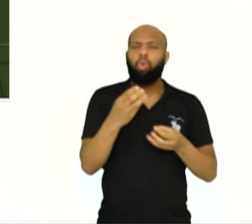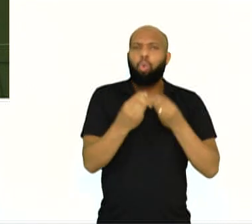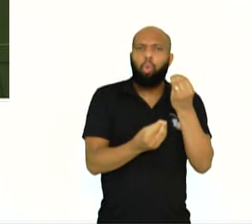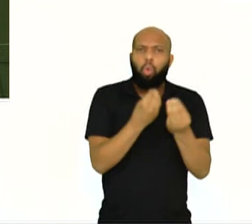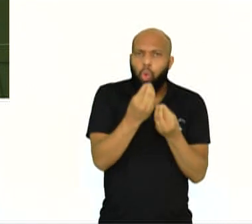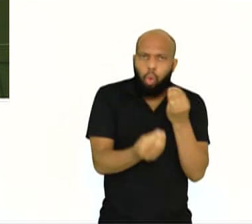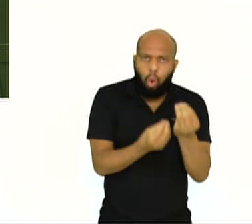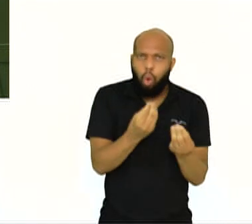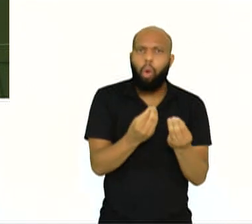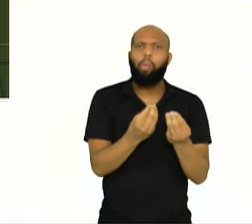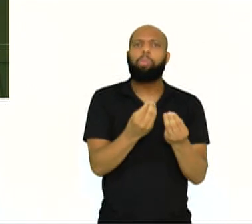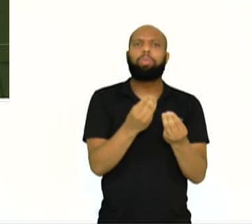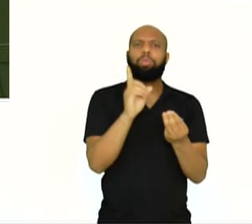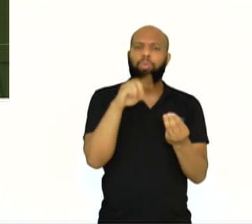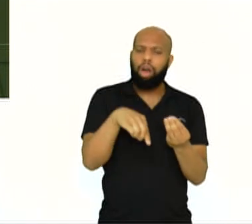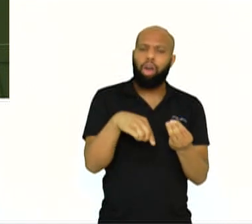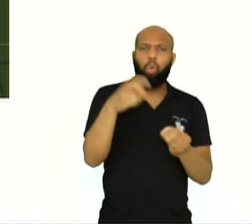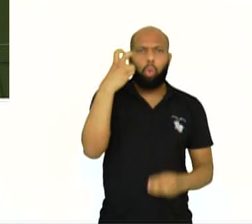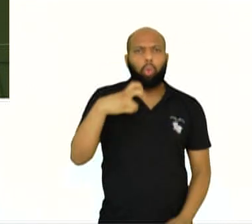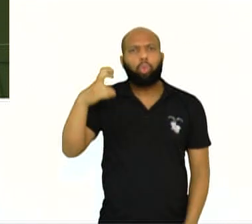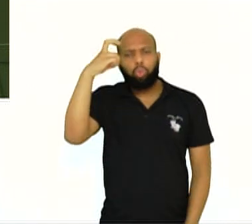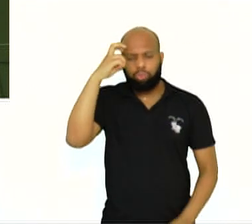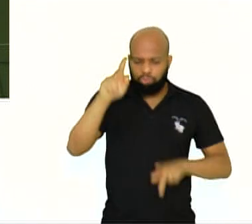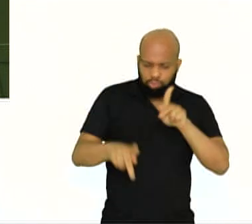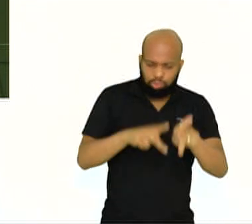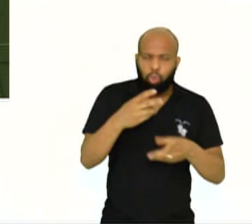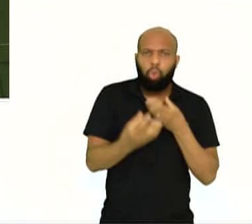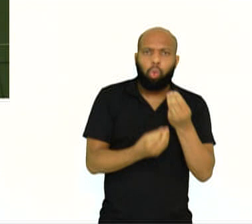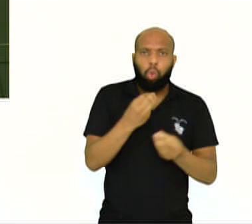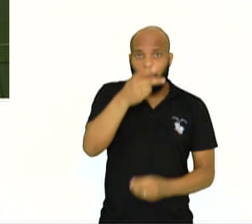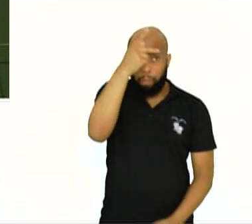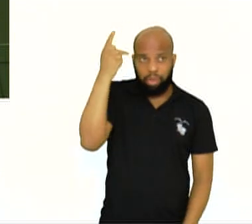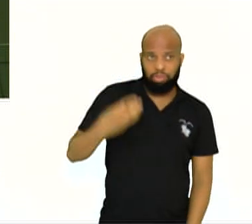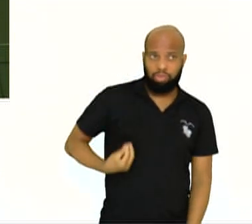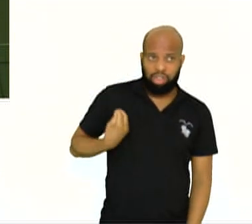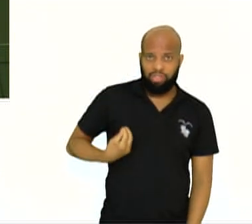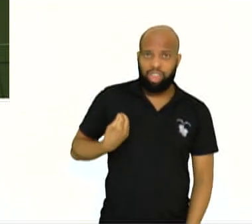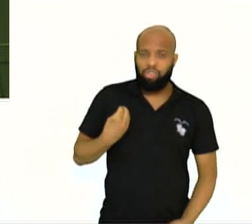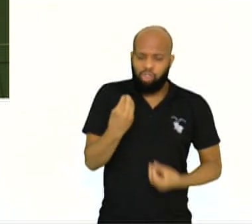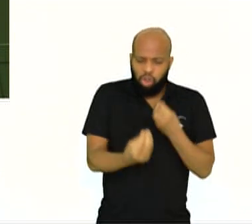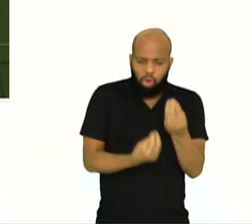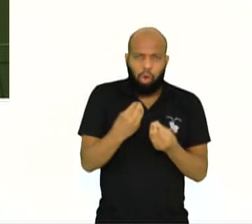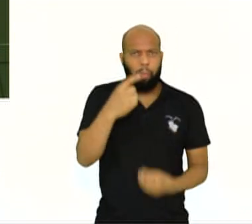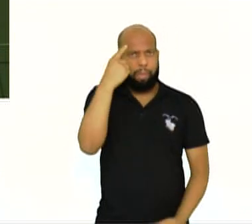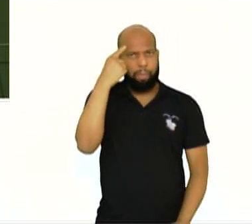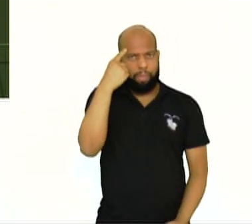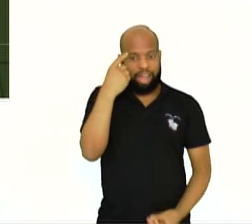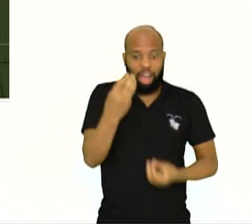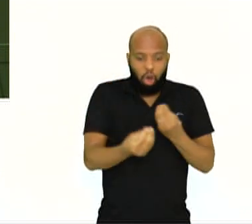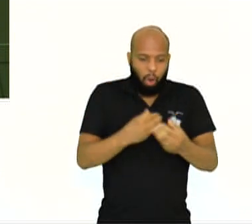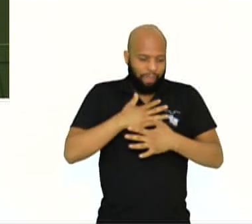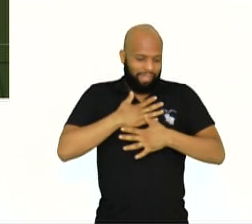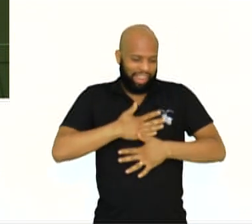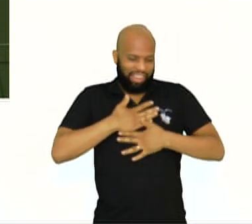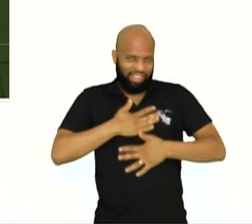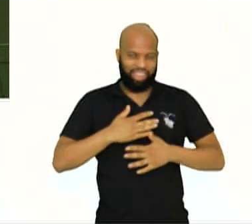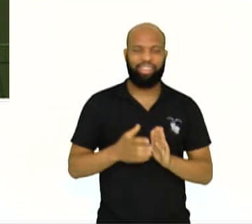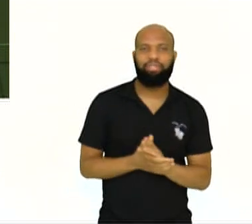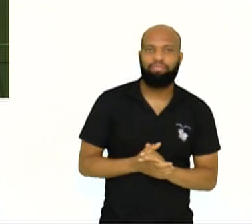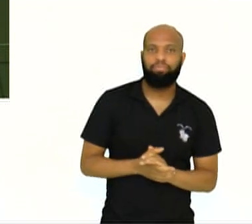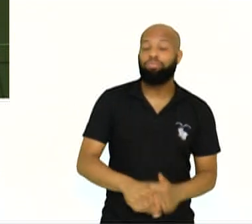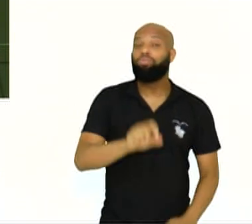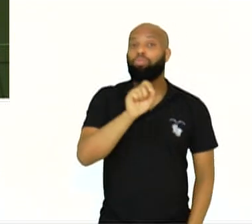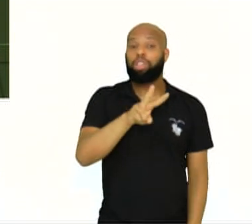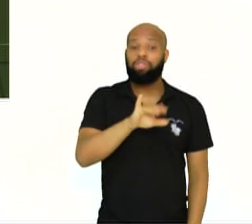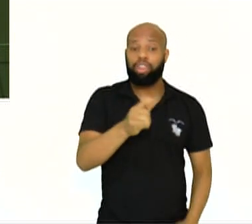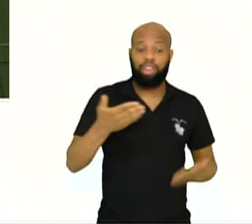as culturas populares, como os indivíduos vivem, como eles pensam, como eles se divertem. E o que nós